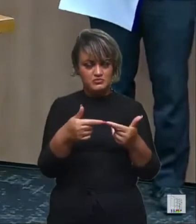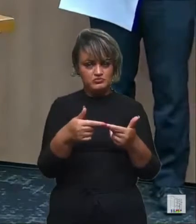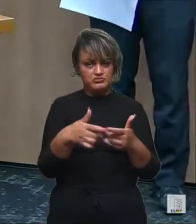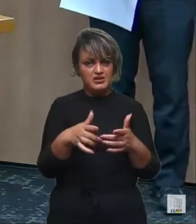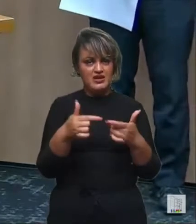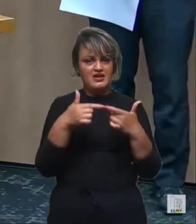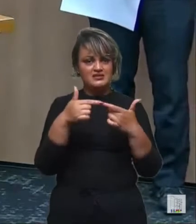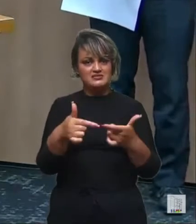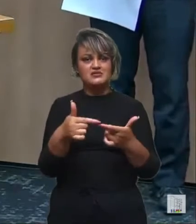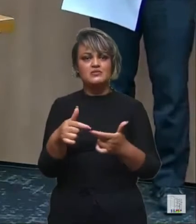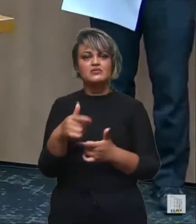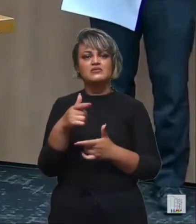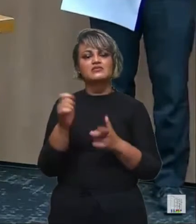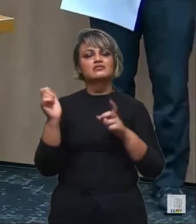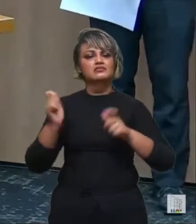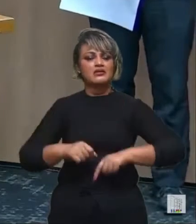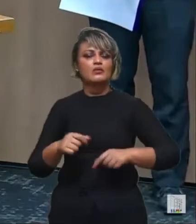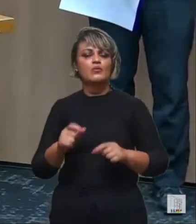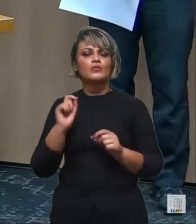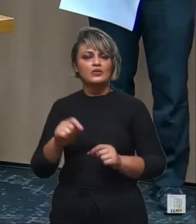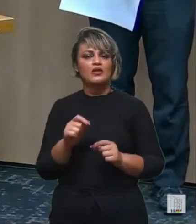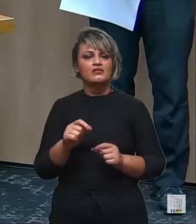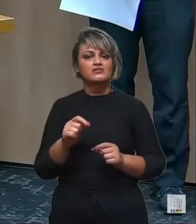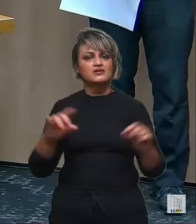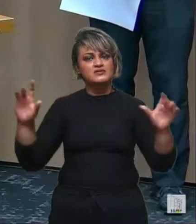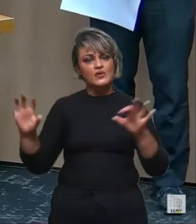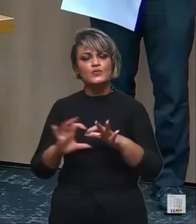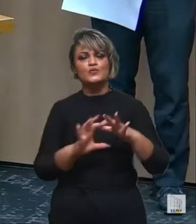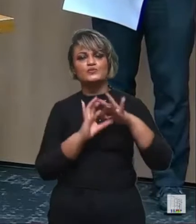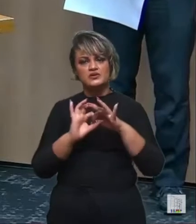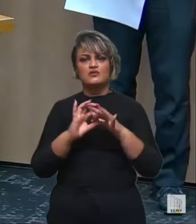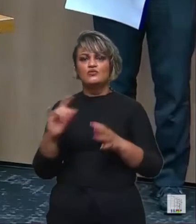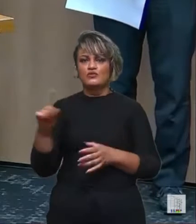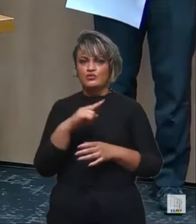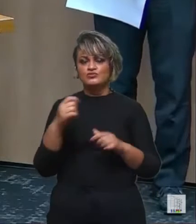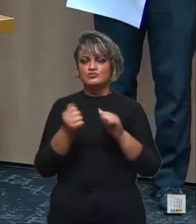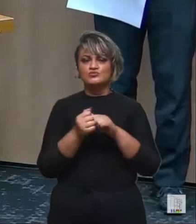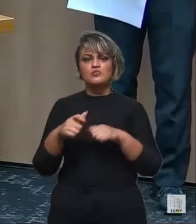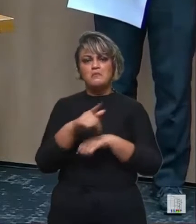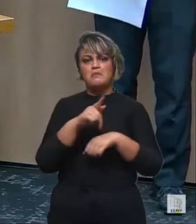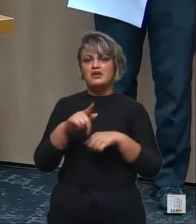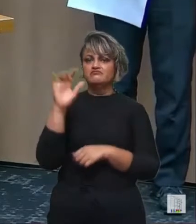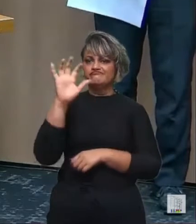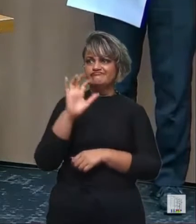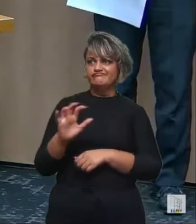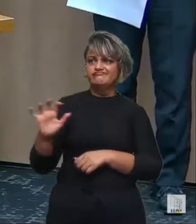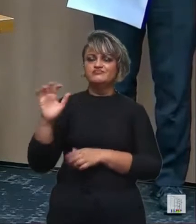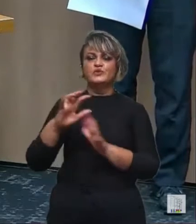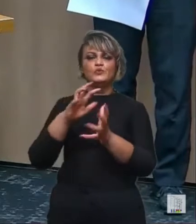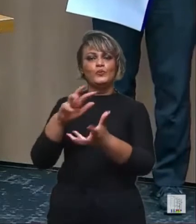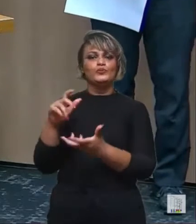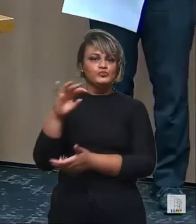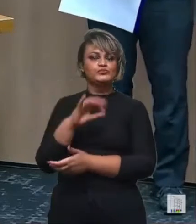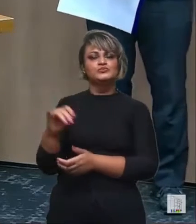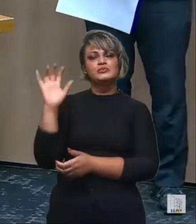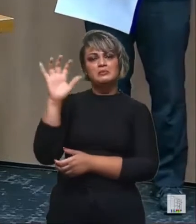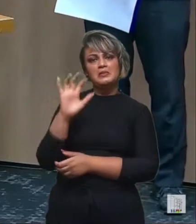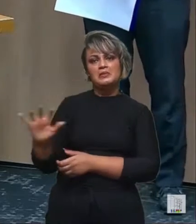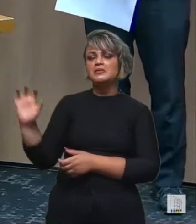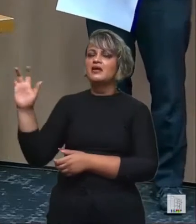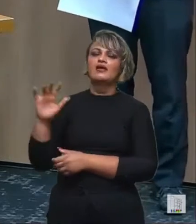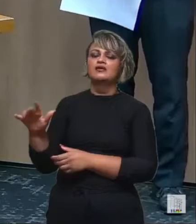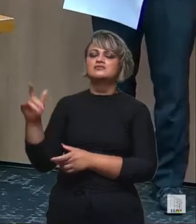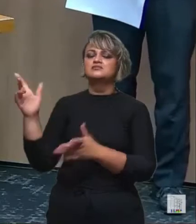também, né, permitiu que a nossa integração com os países da região e do mundo inteiro, seja em